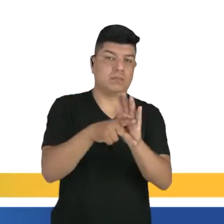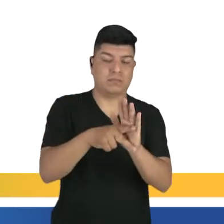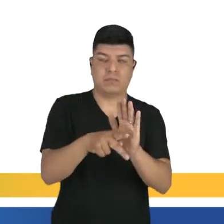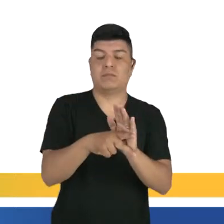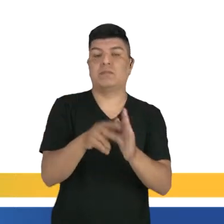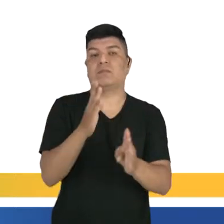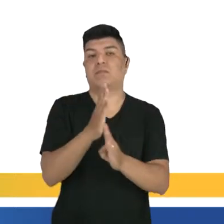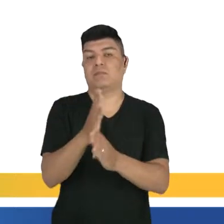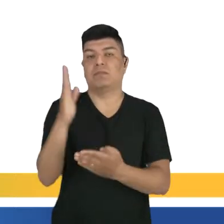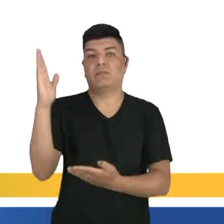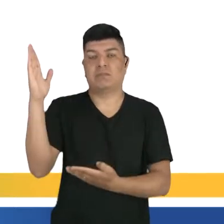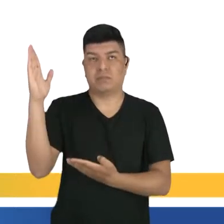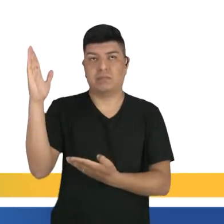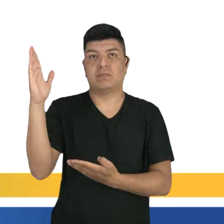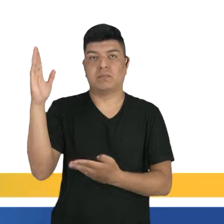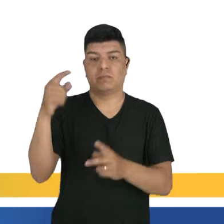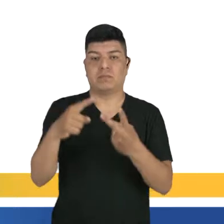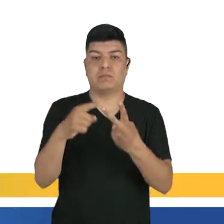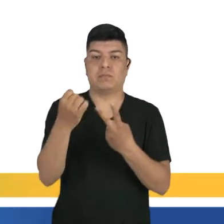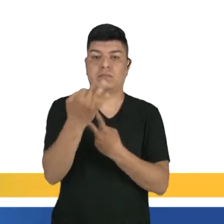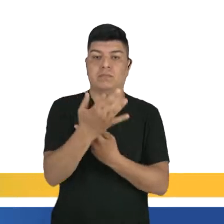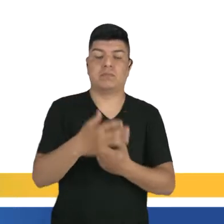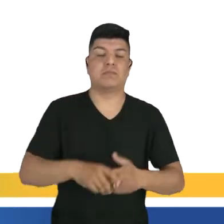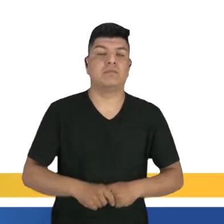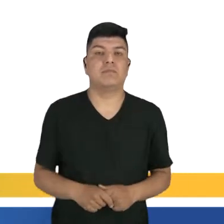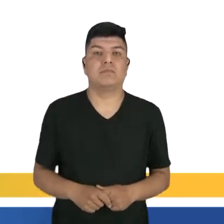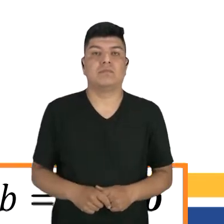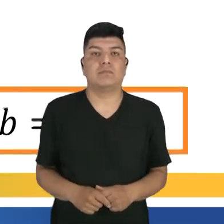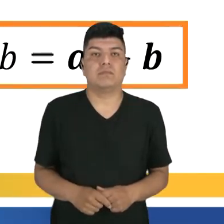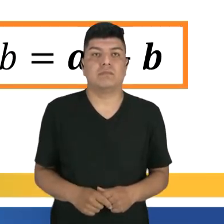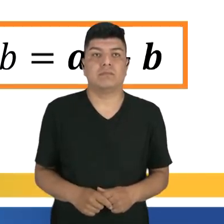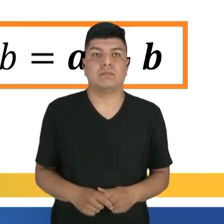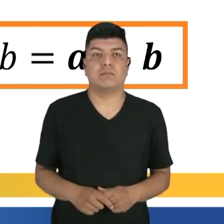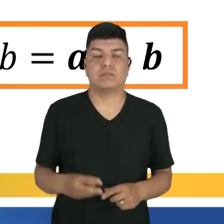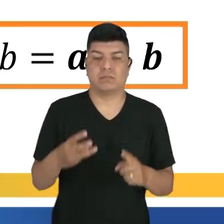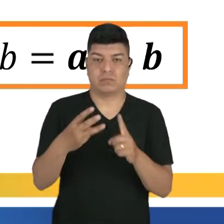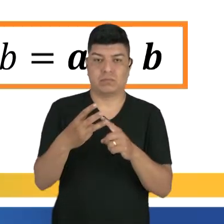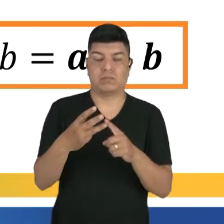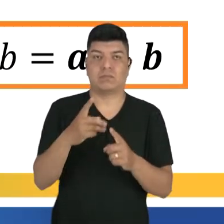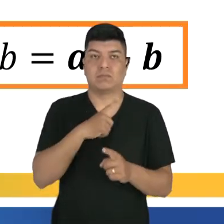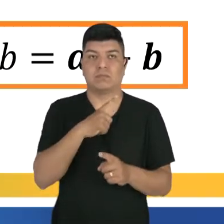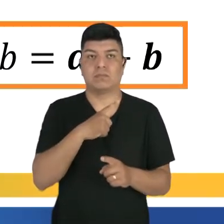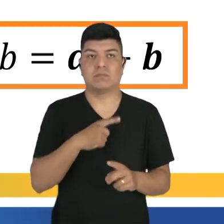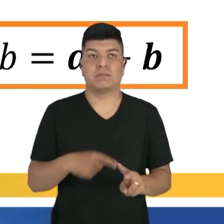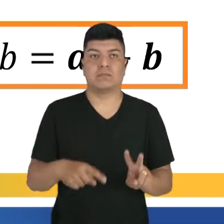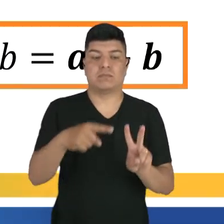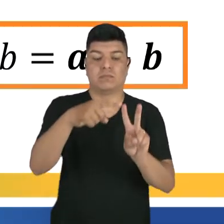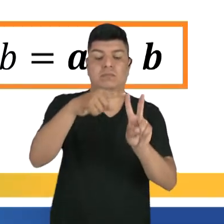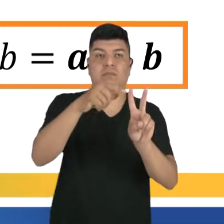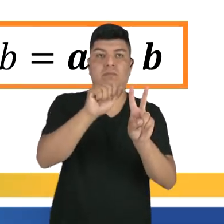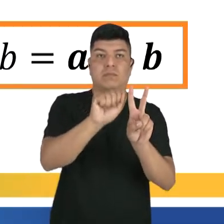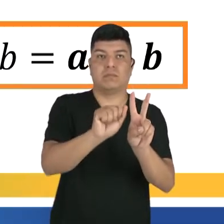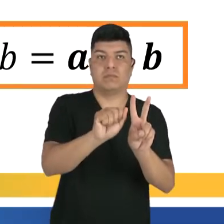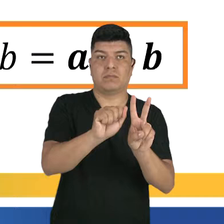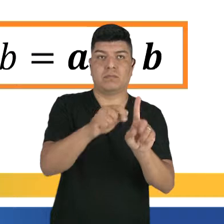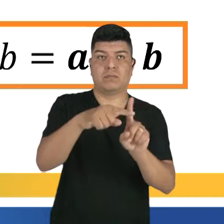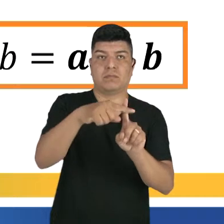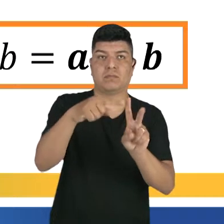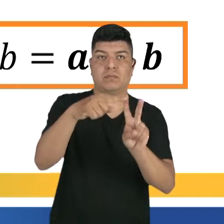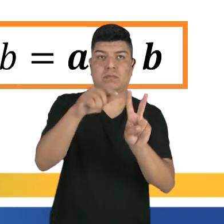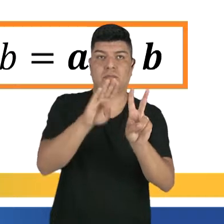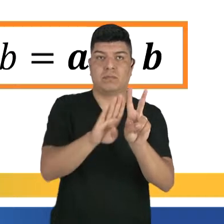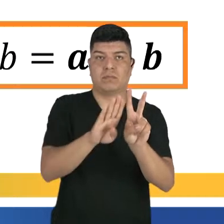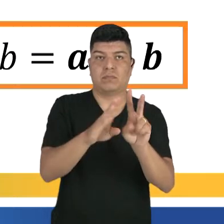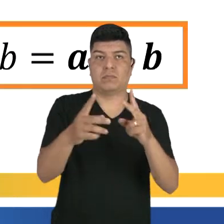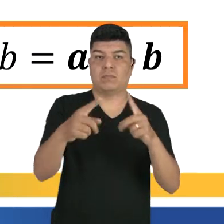A pela propriedade dos radicais. E a terceira propriedade fala o seguinte: se eu pego raiz de A